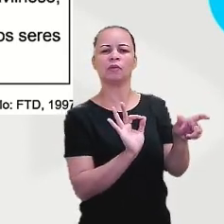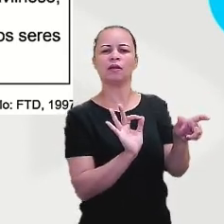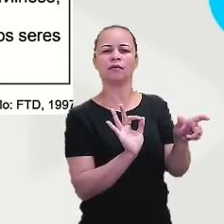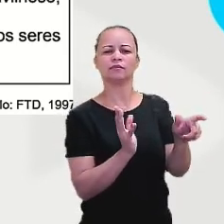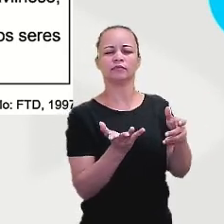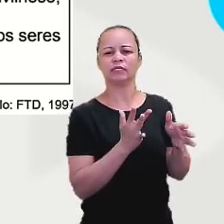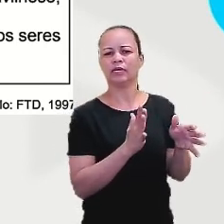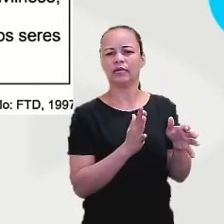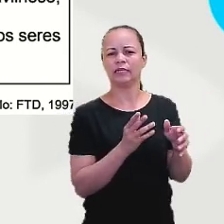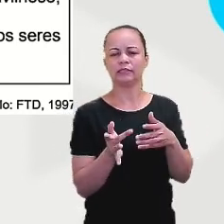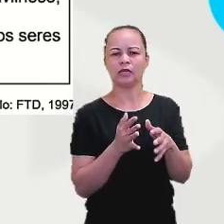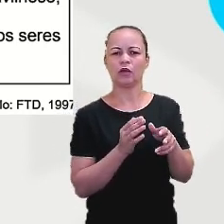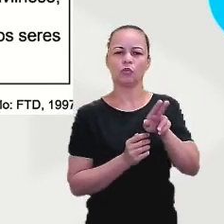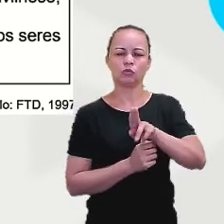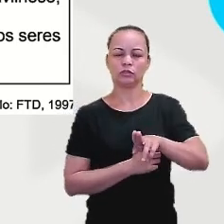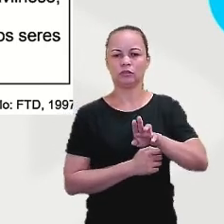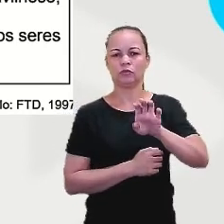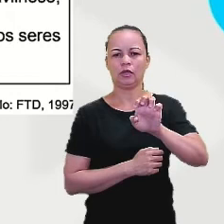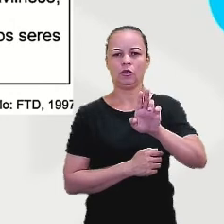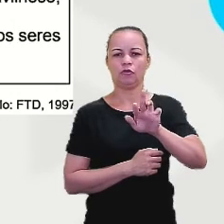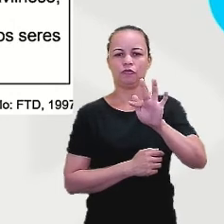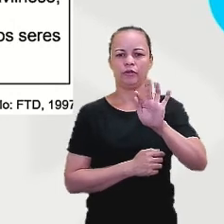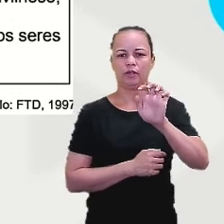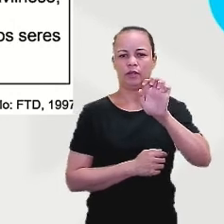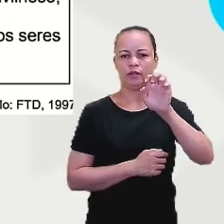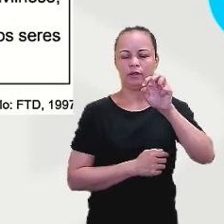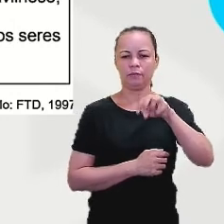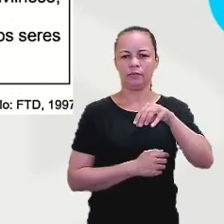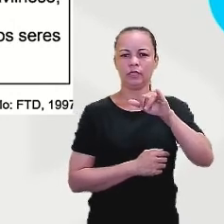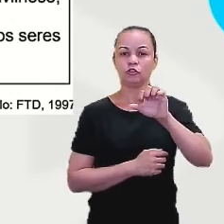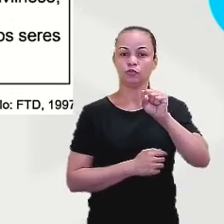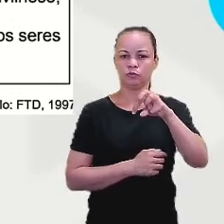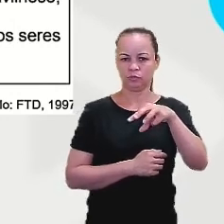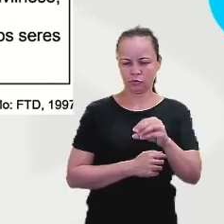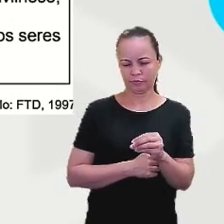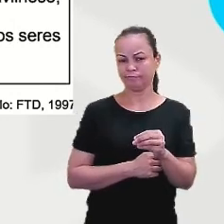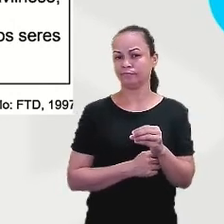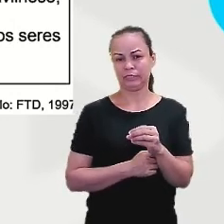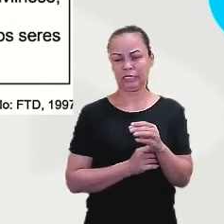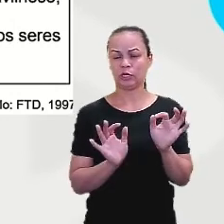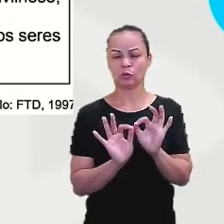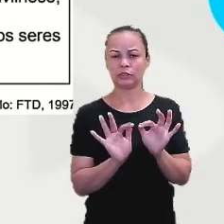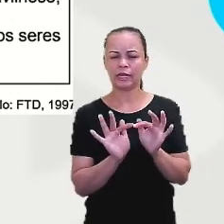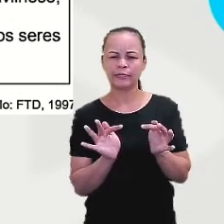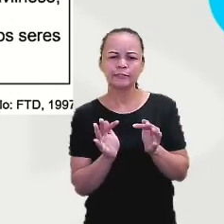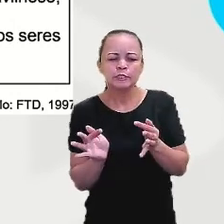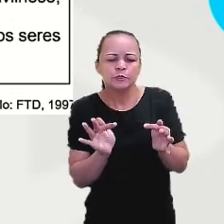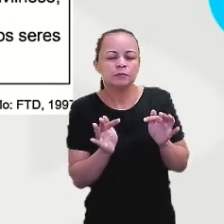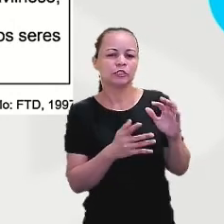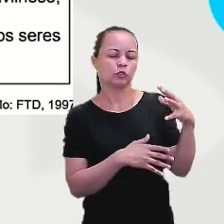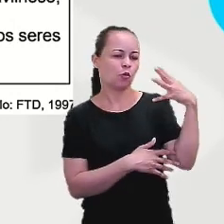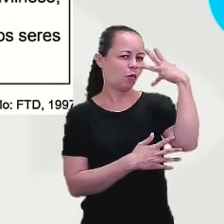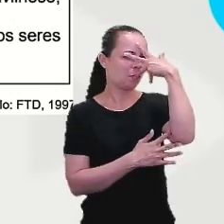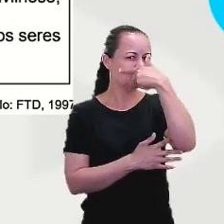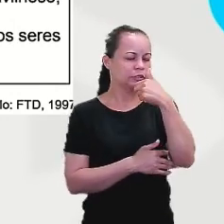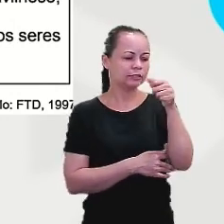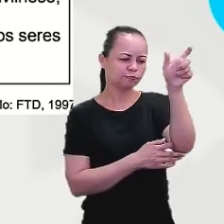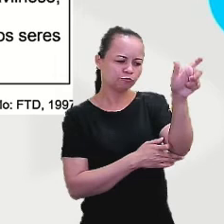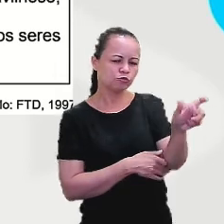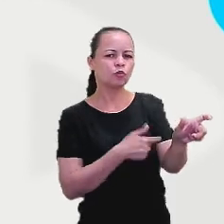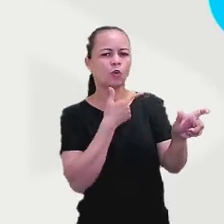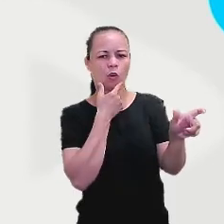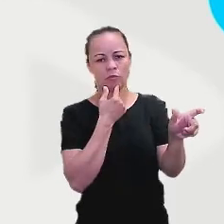está usando um eufemismo, né, para não usar uma palavra um pouco grosseira e ser um pouco indelicado aí com a beleza desse